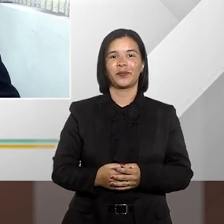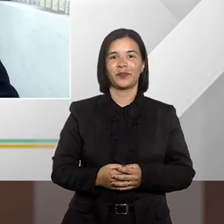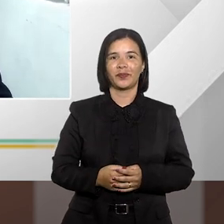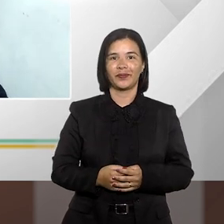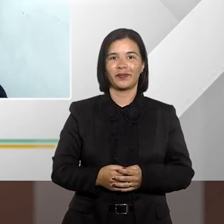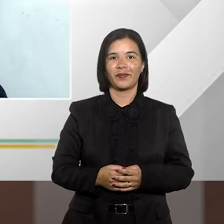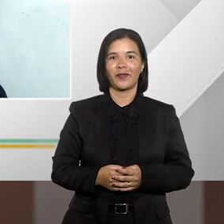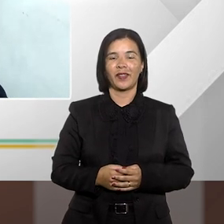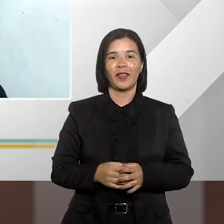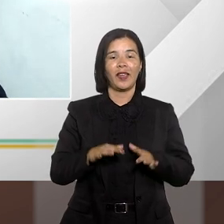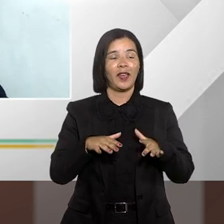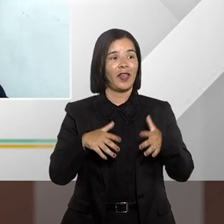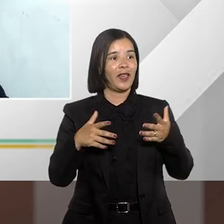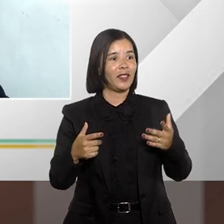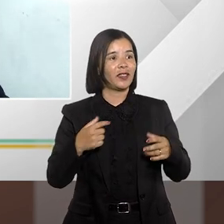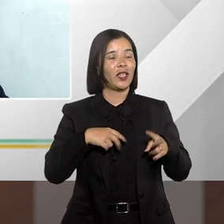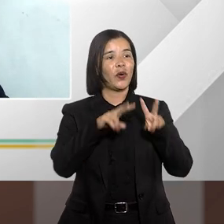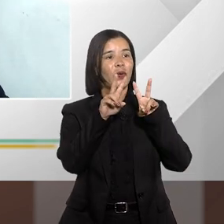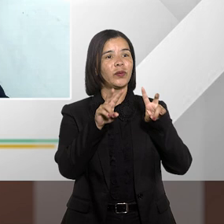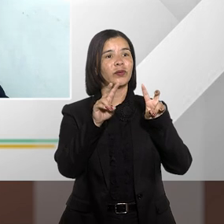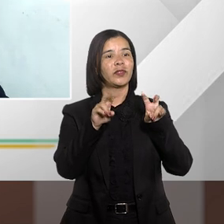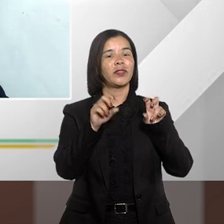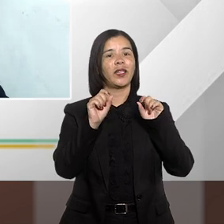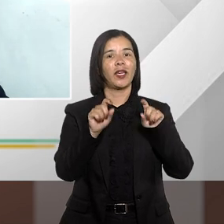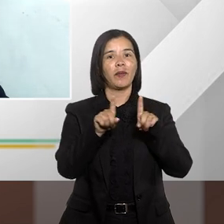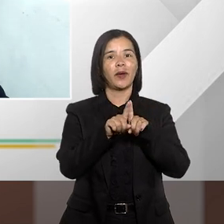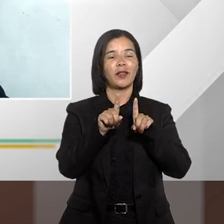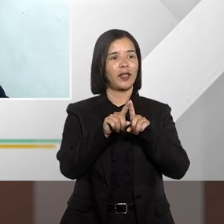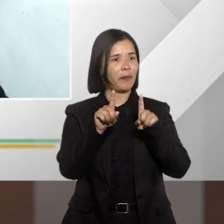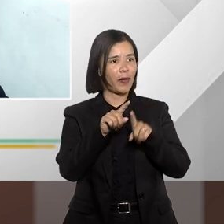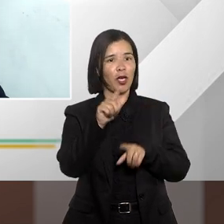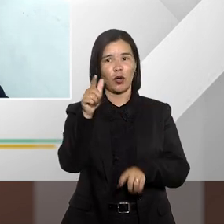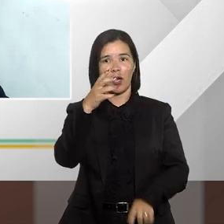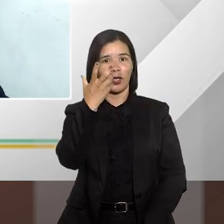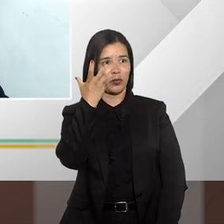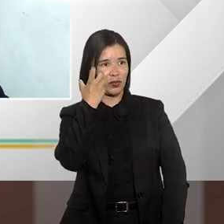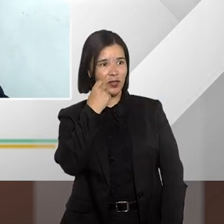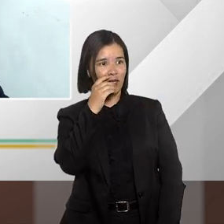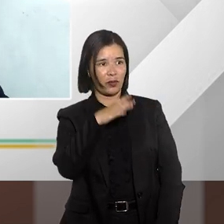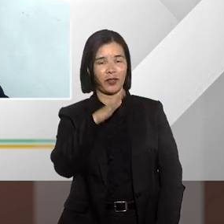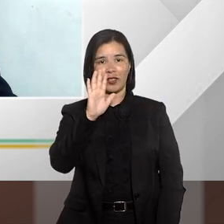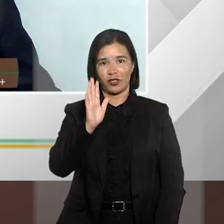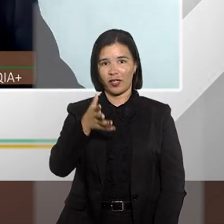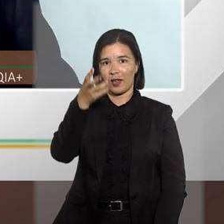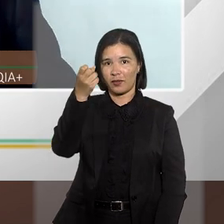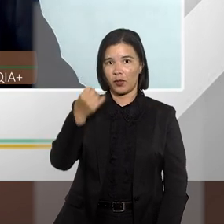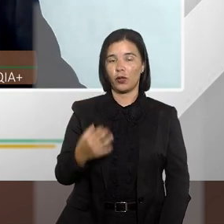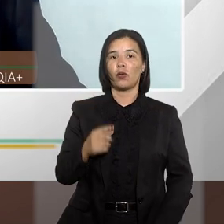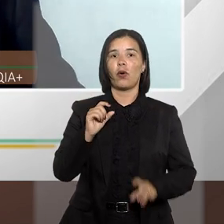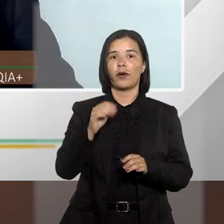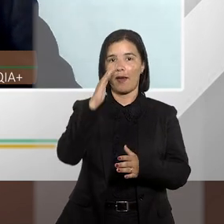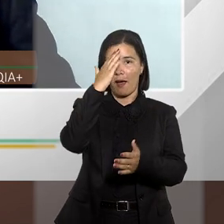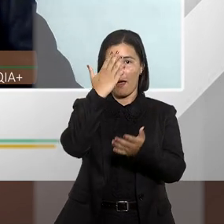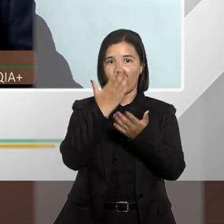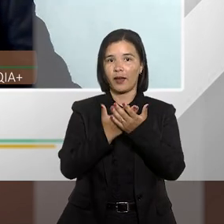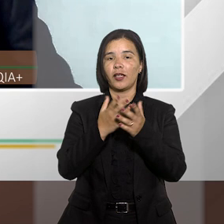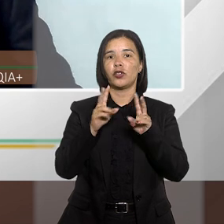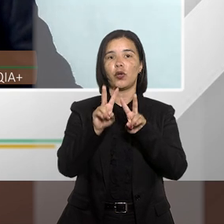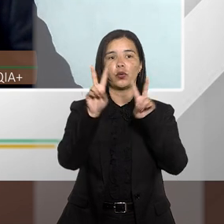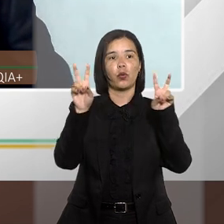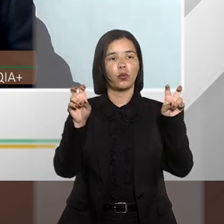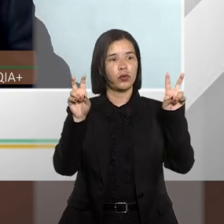Fátima, sobre esse tema e sobre o tema da adoção também, que a Janaína já mencionou, eu acredito que esses temas